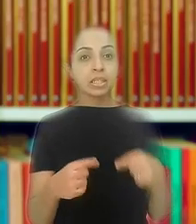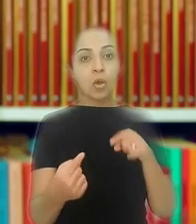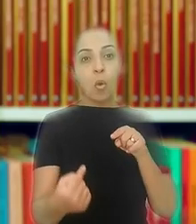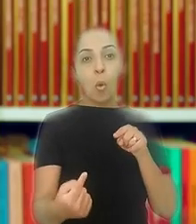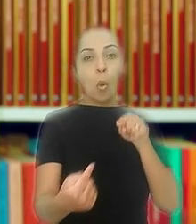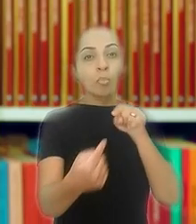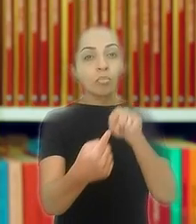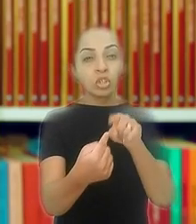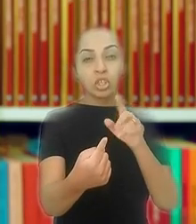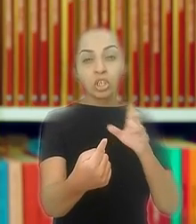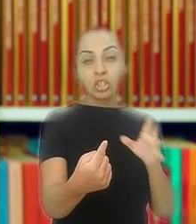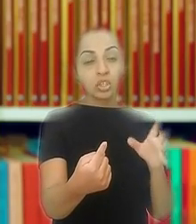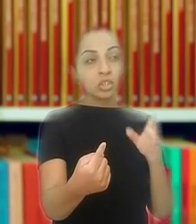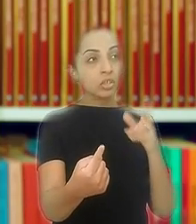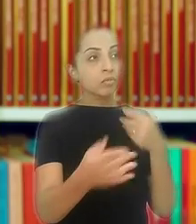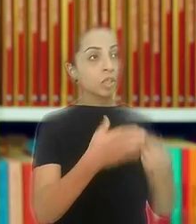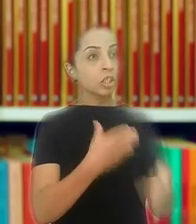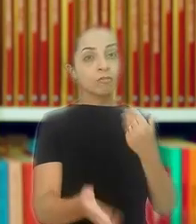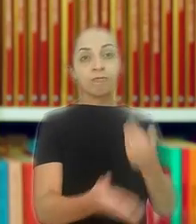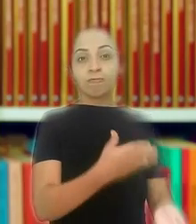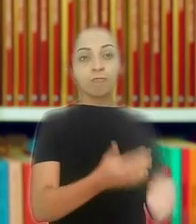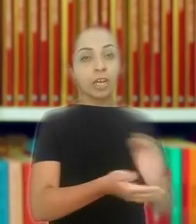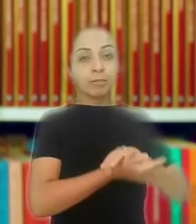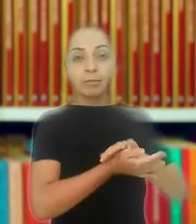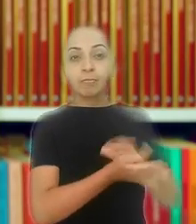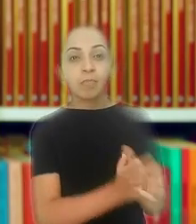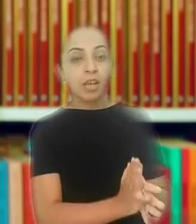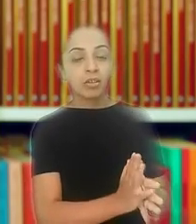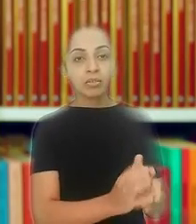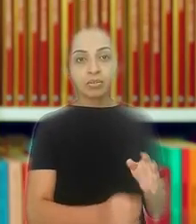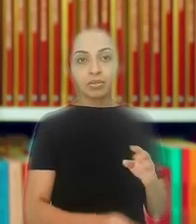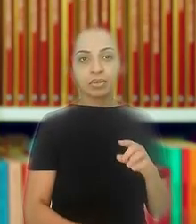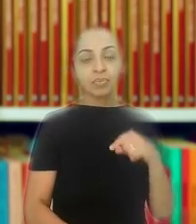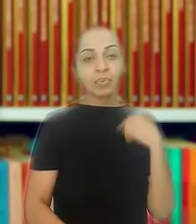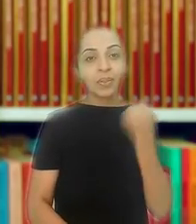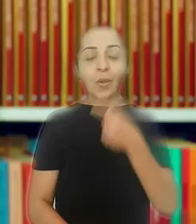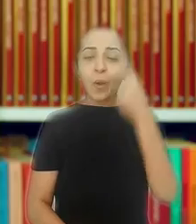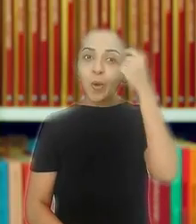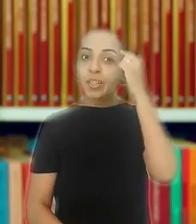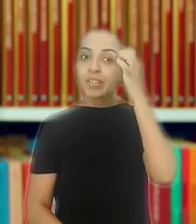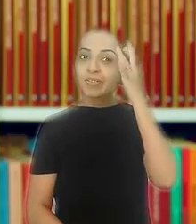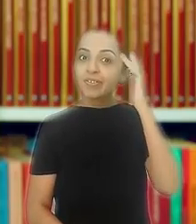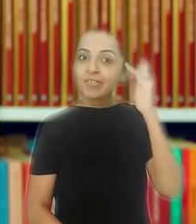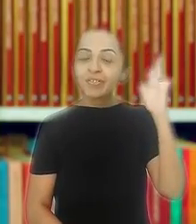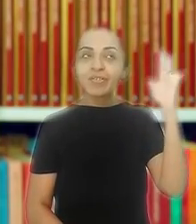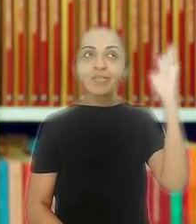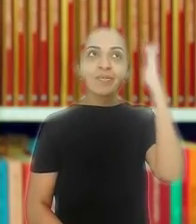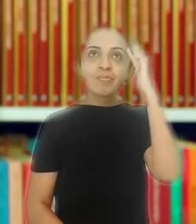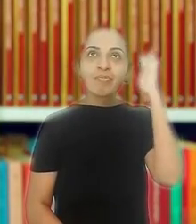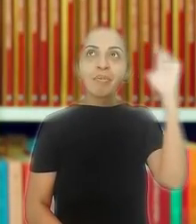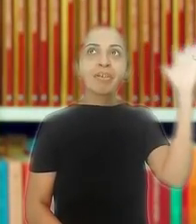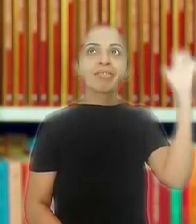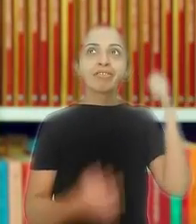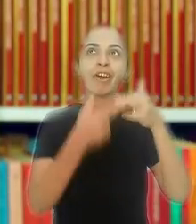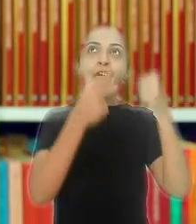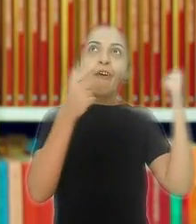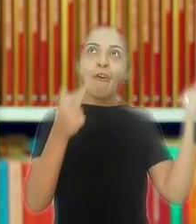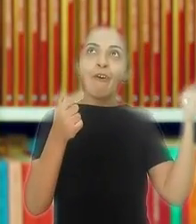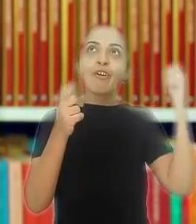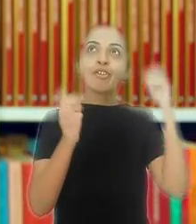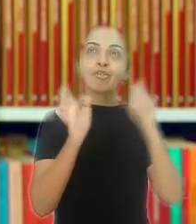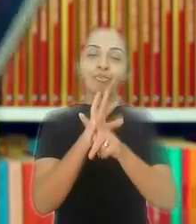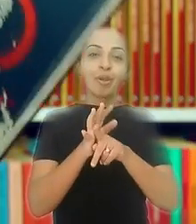cumprir esse objetivo não importa o preço não importa quem machuque a gente pode viajar muito dentro dessa